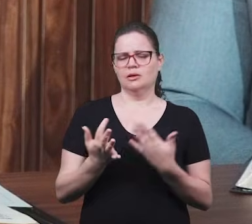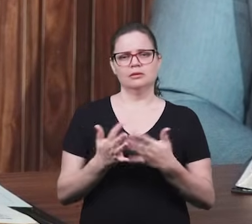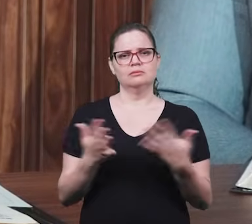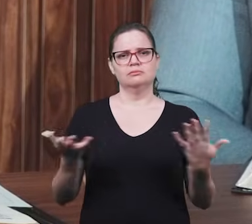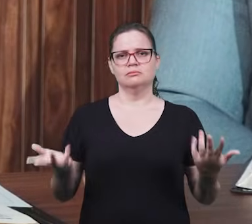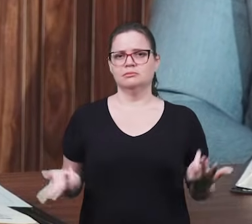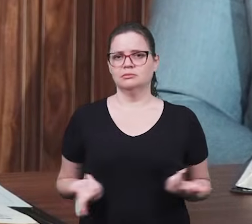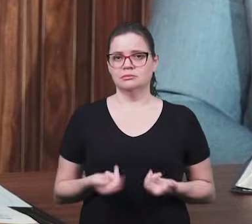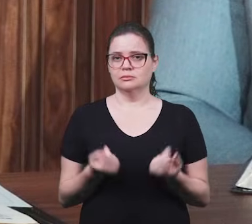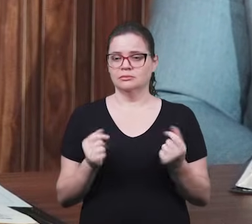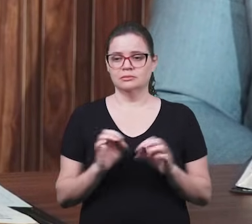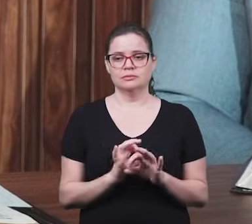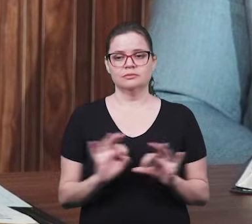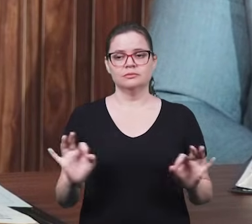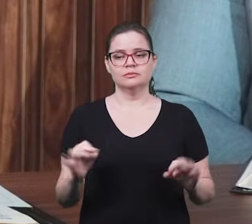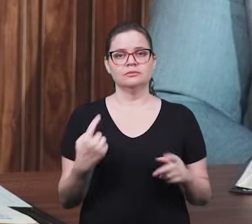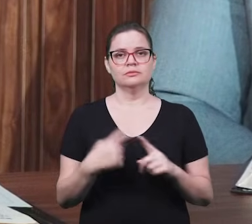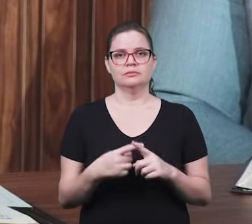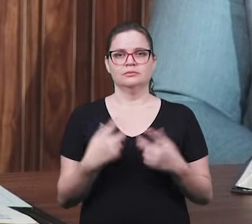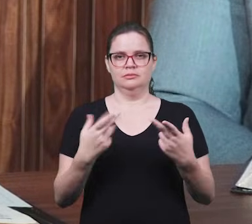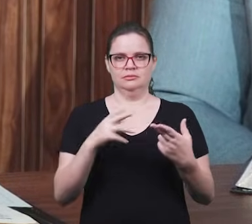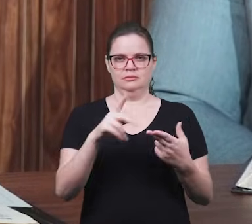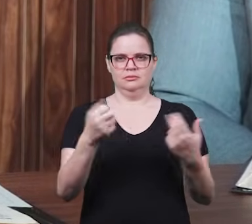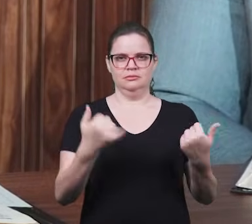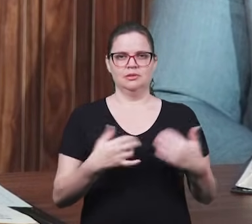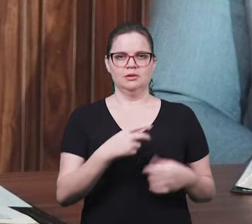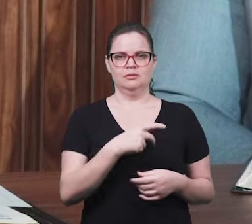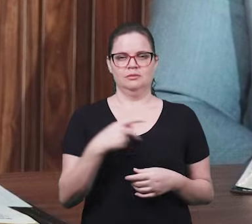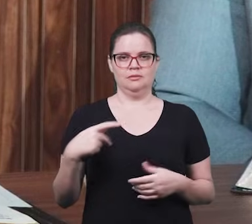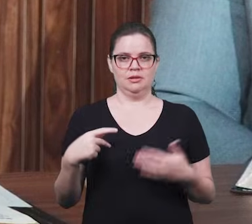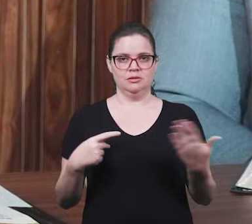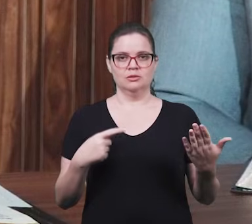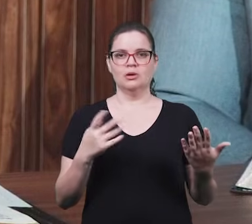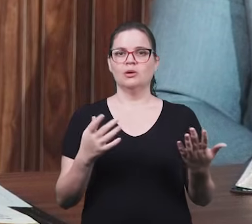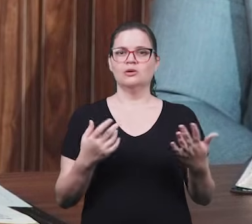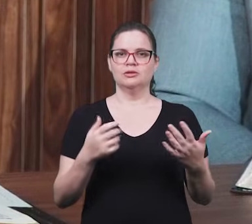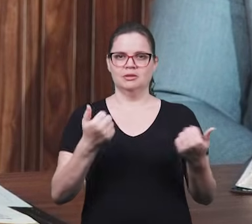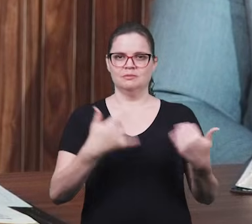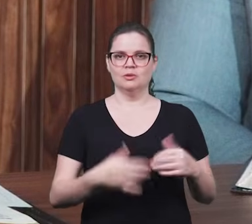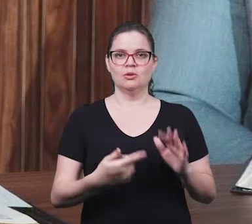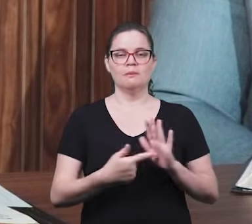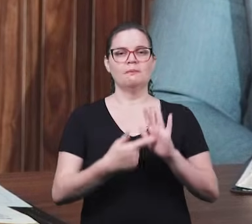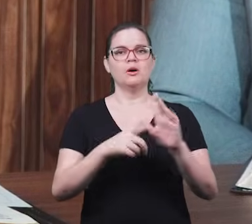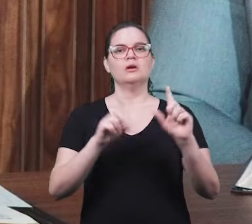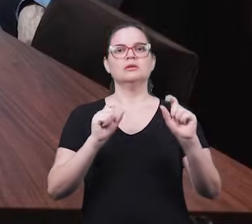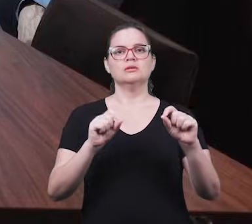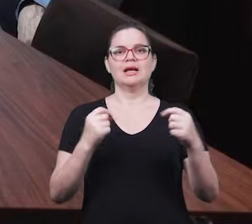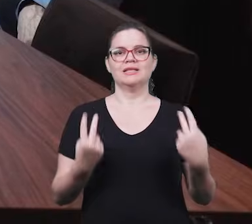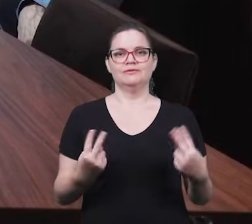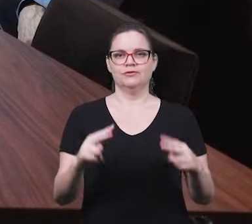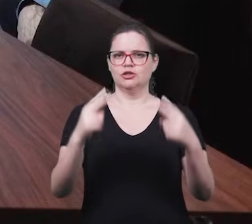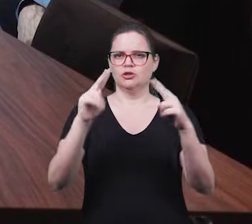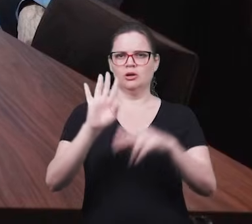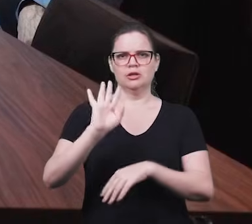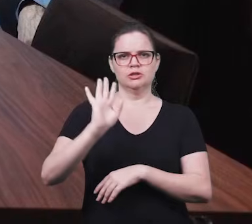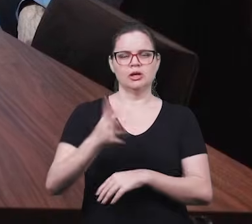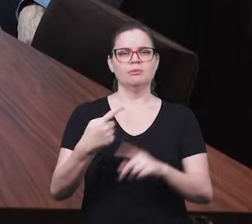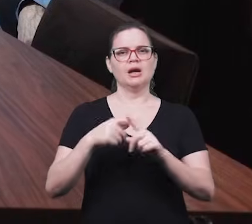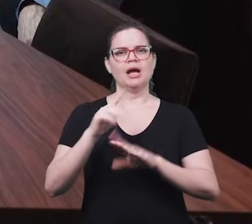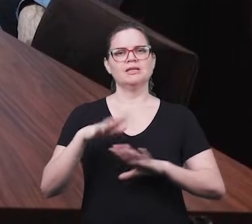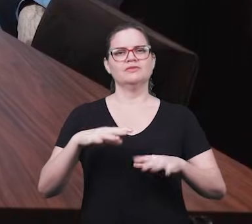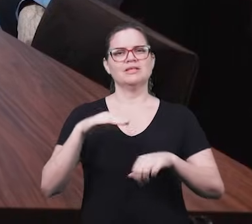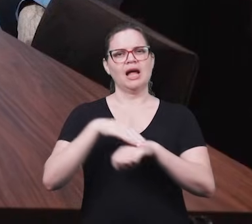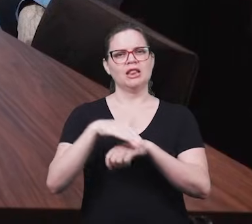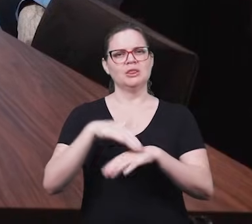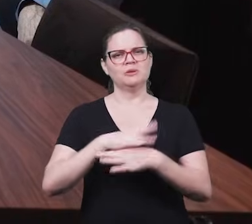recurso extraordinário, né? Como você disse aqui, né, o pastor André, ela antecipa as vitórias do dia. Às vezes você passa a